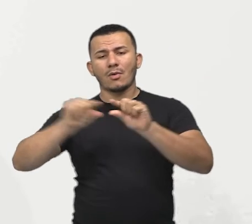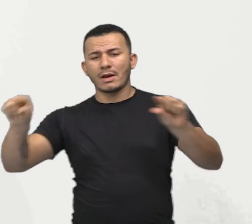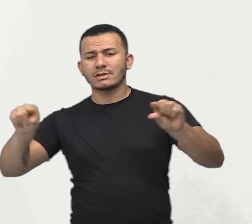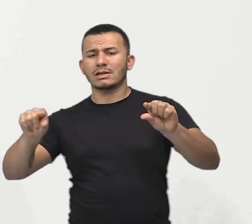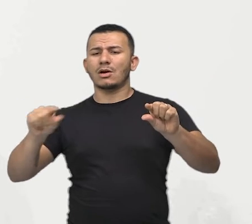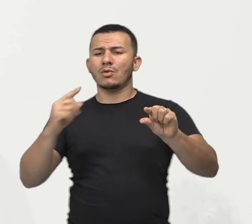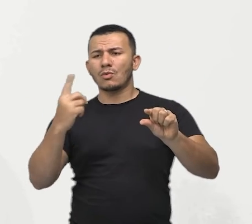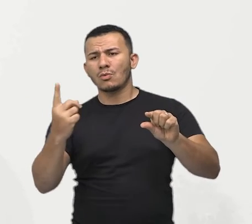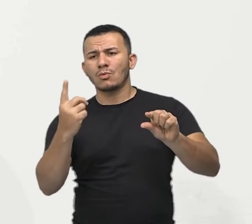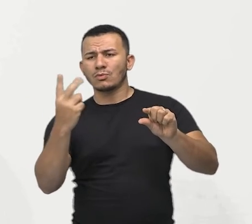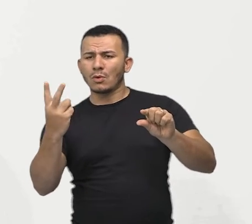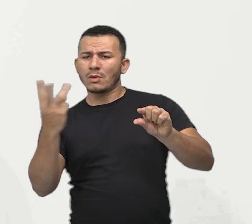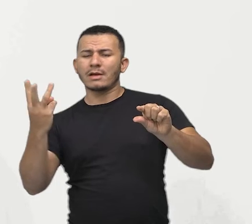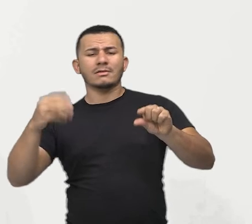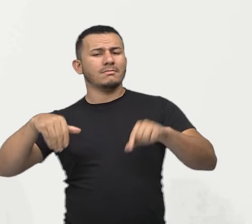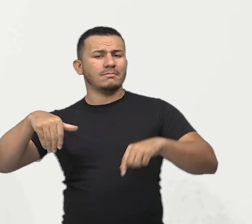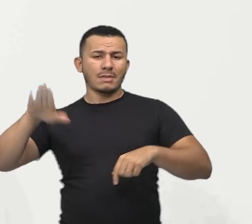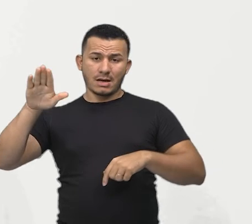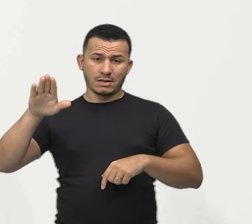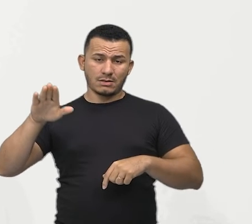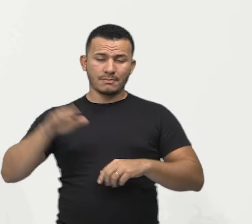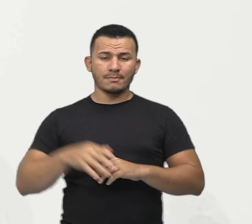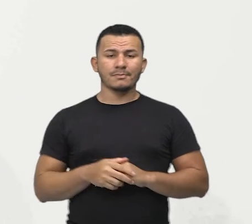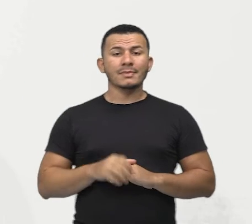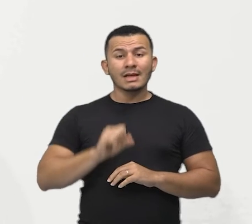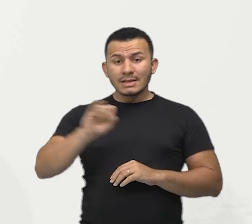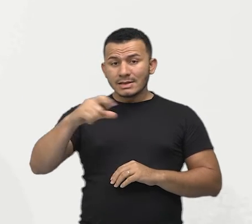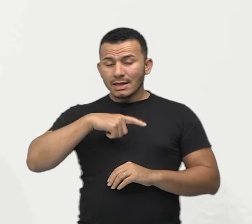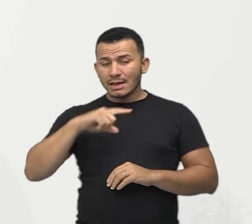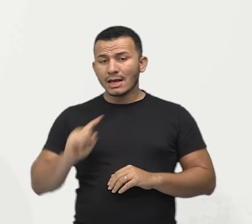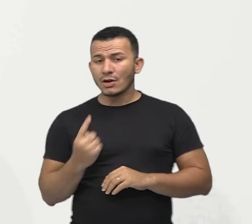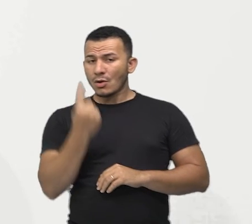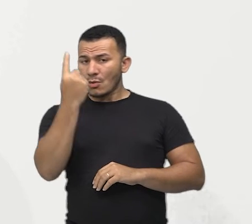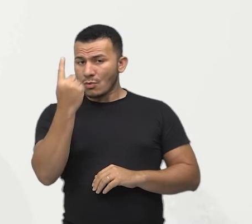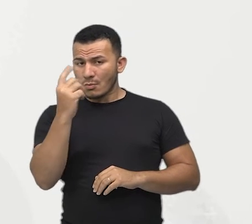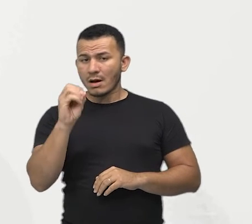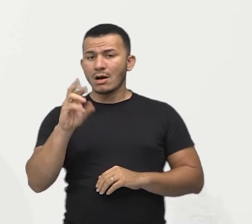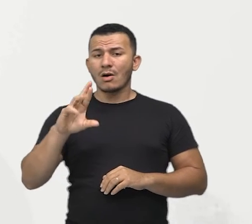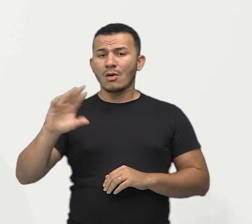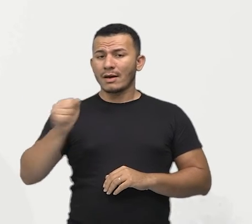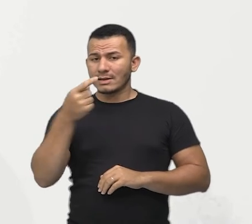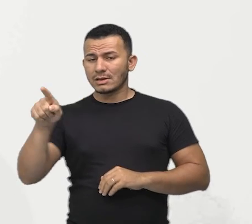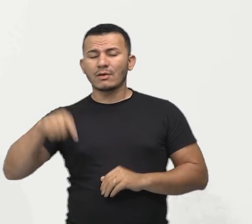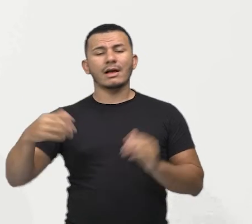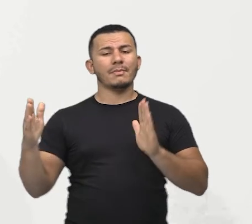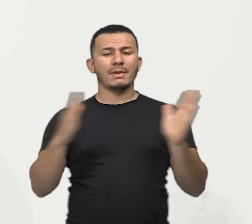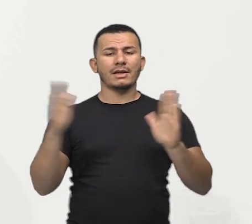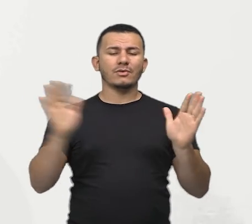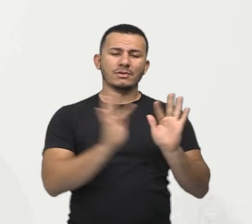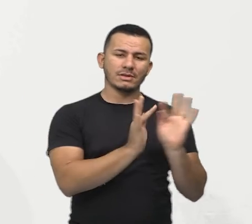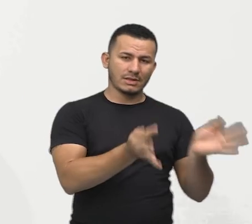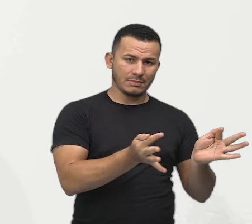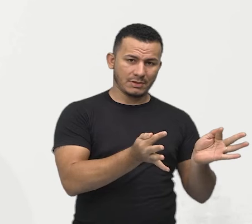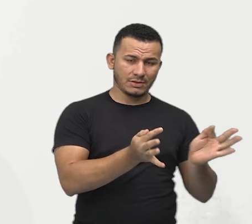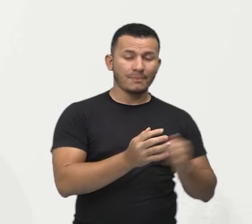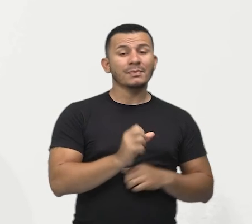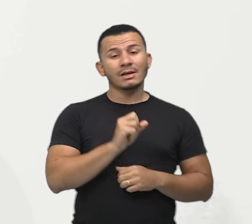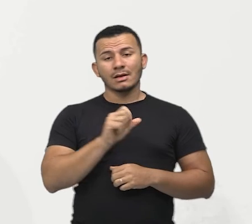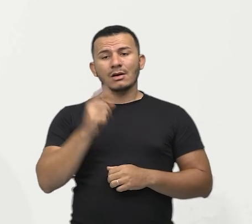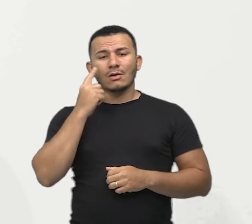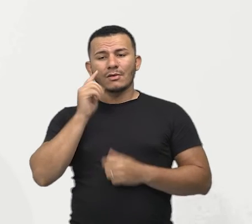várias orações, duas ou mais, certo? E quando ele possuir uma oração, nós vamos chamar esse período de